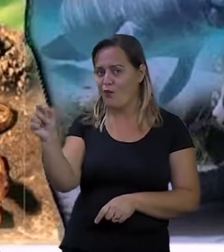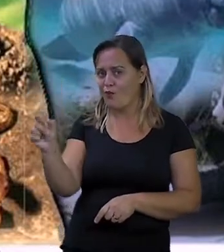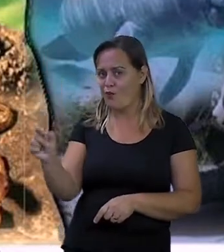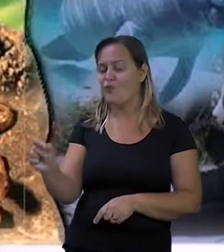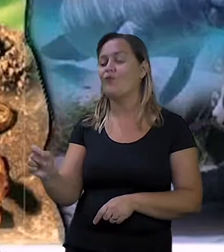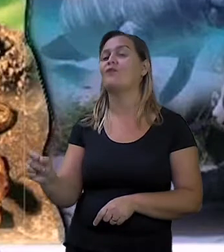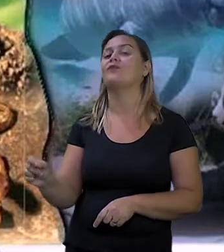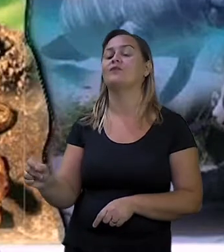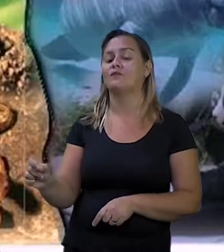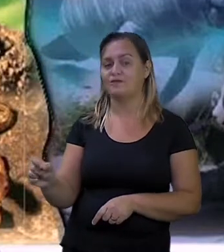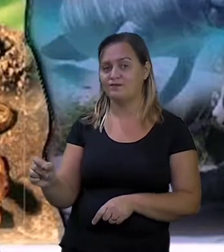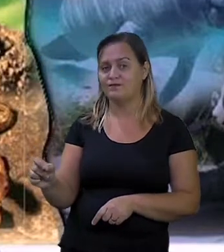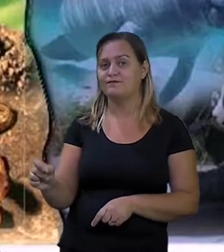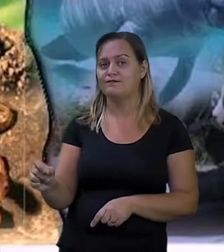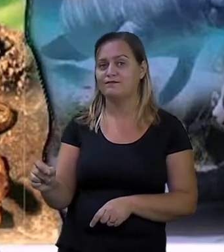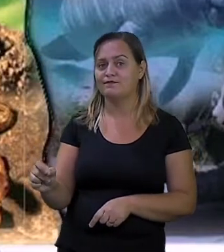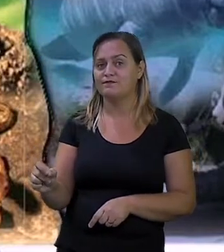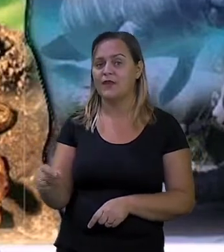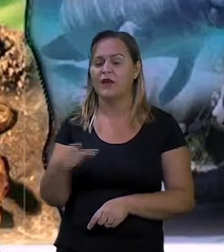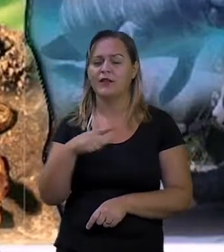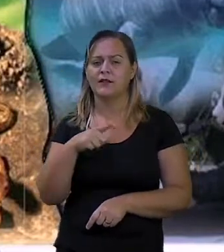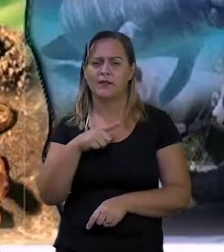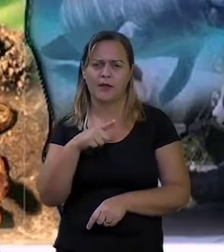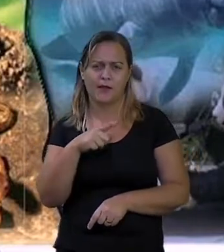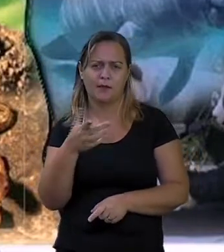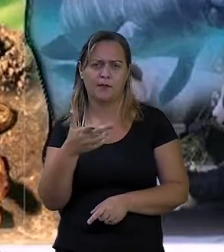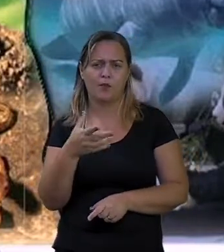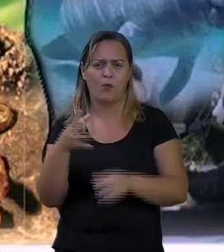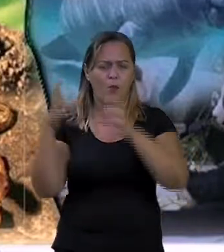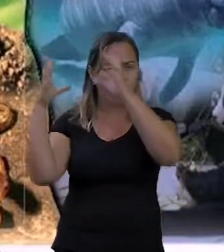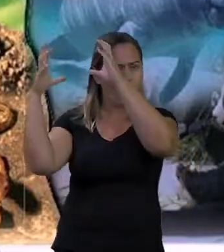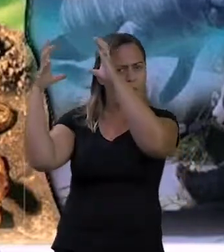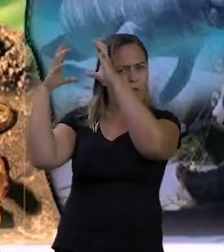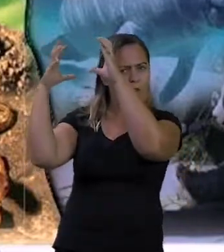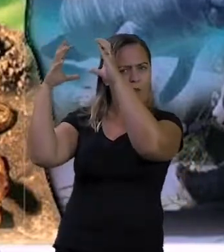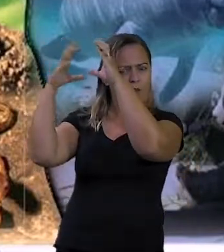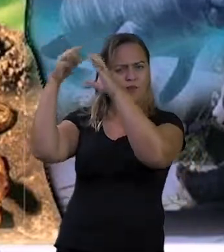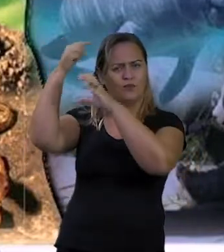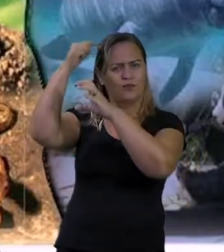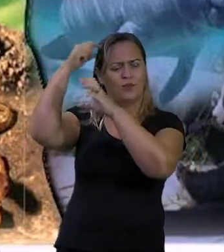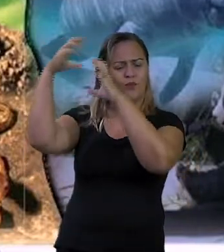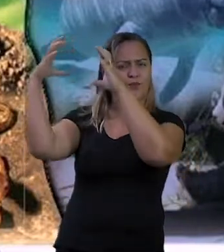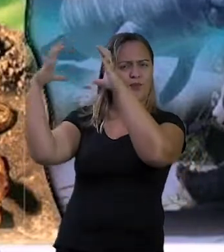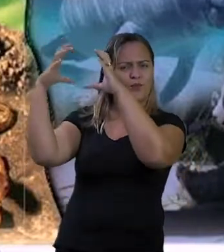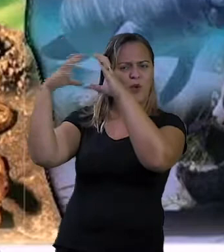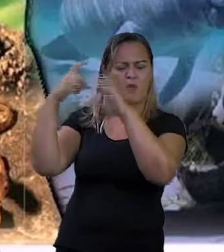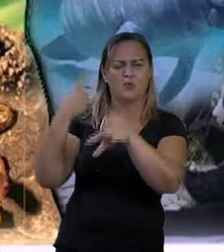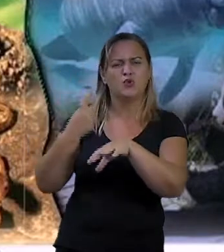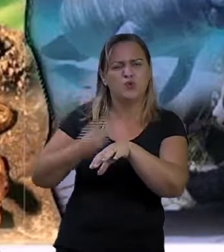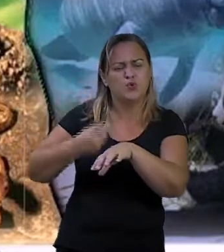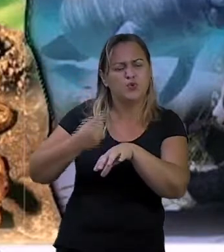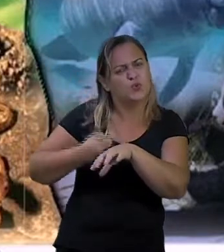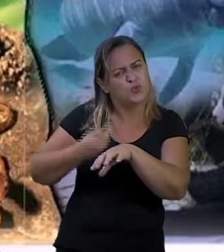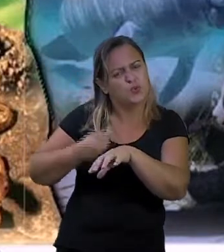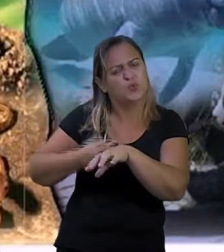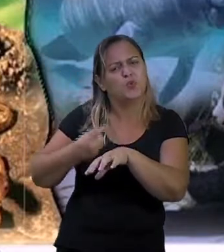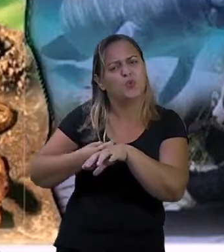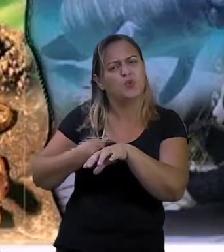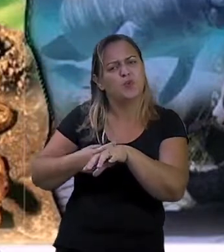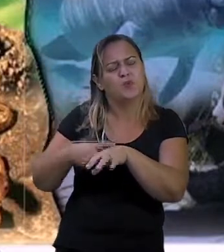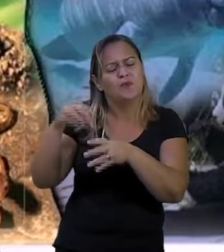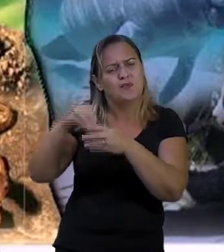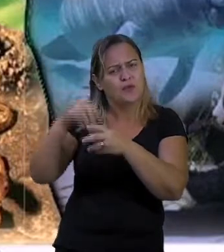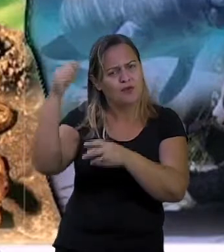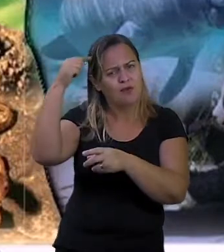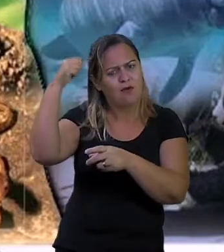vertebral, possuem um crânio. O crânio é uma estrutura rígida localizada na